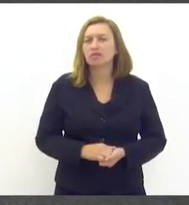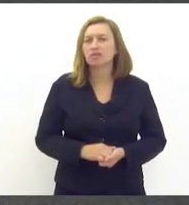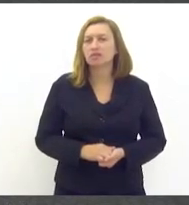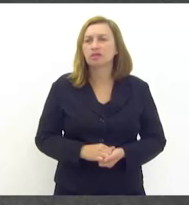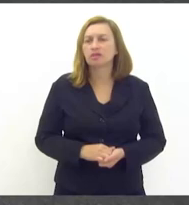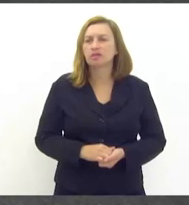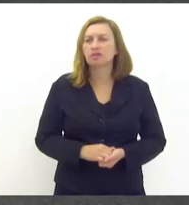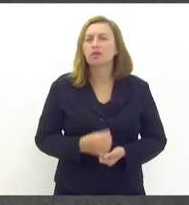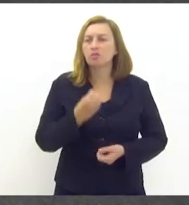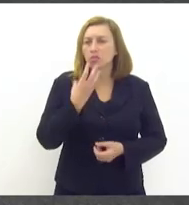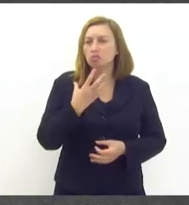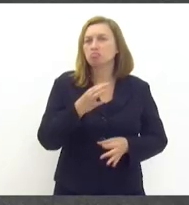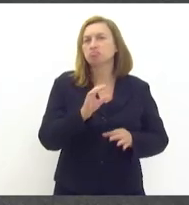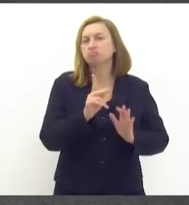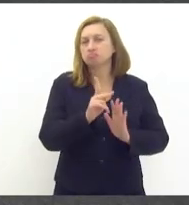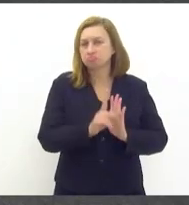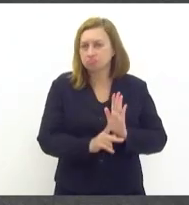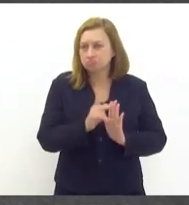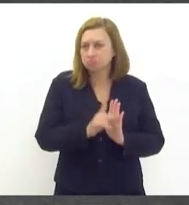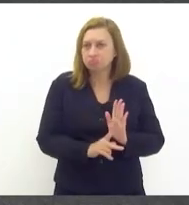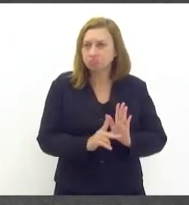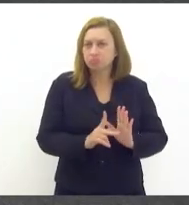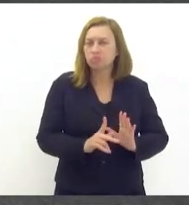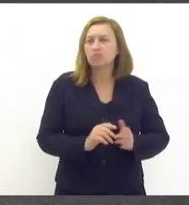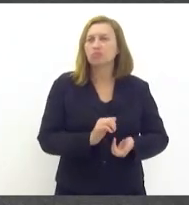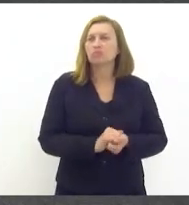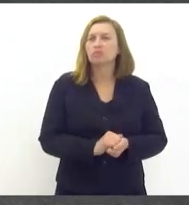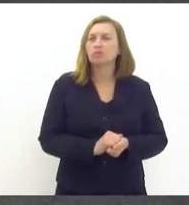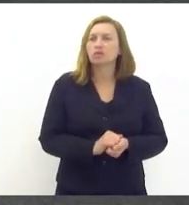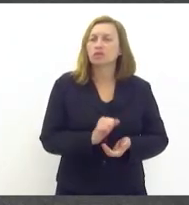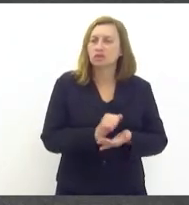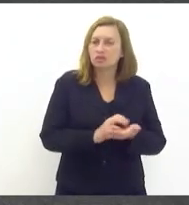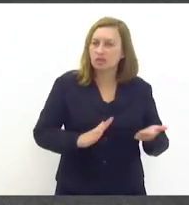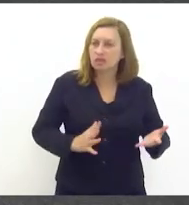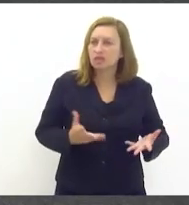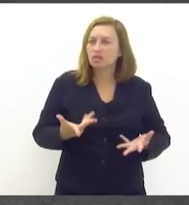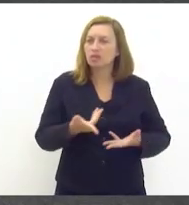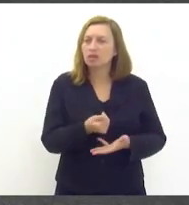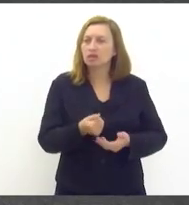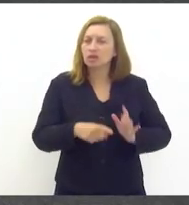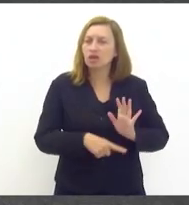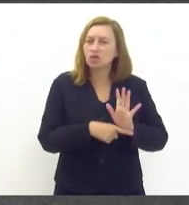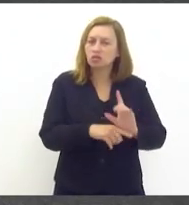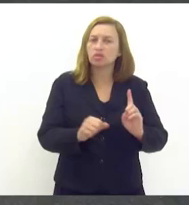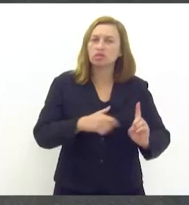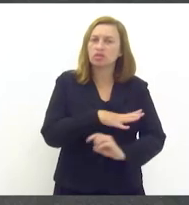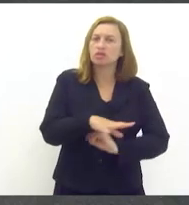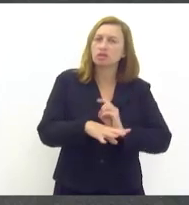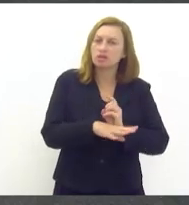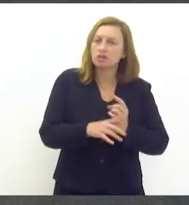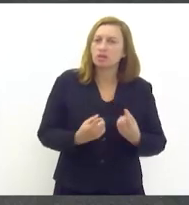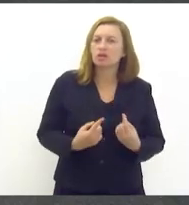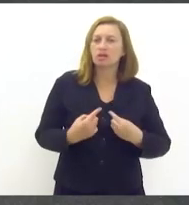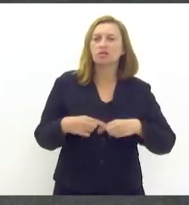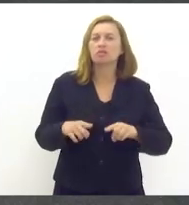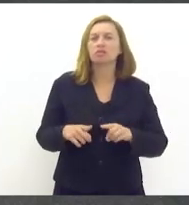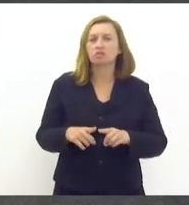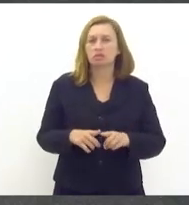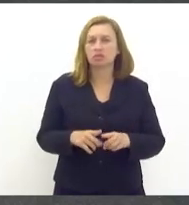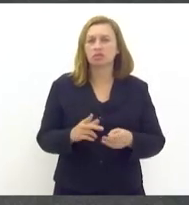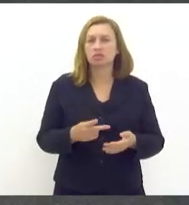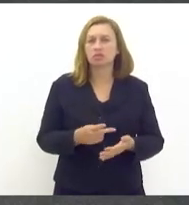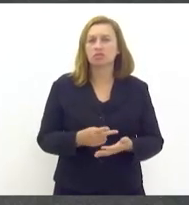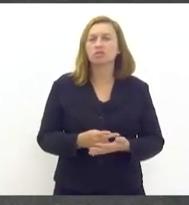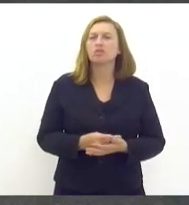bons projetos boas invenções tudo aquilo que ajude a sociedade a enfrentar os seus dilemas